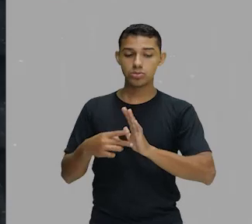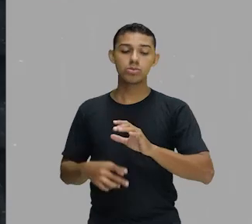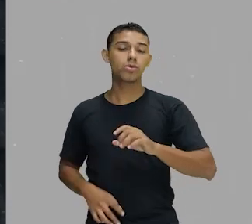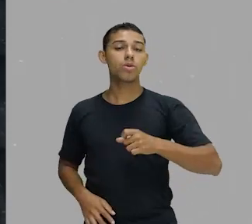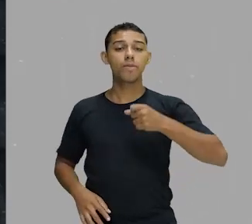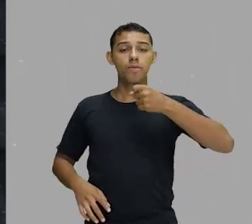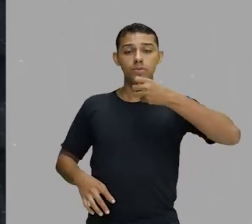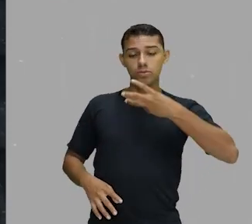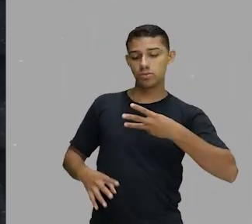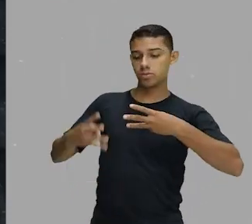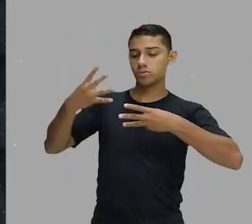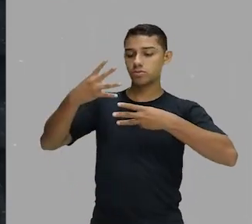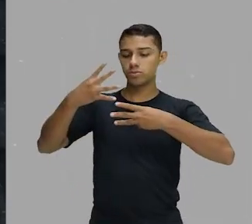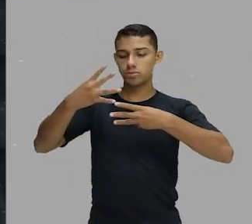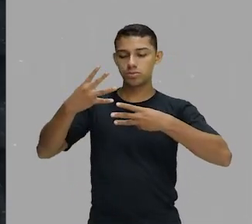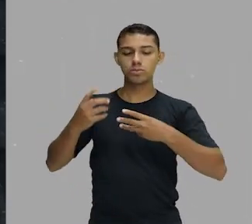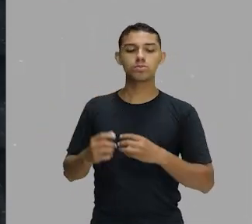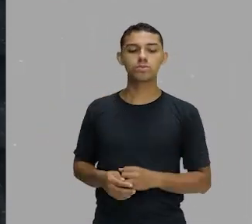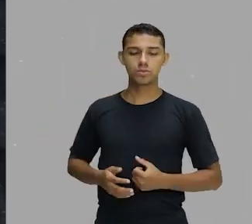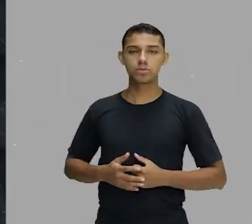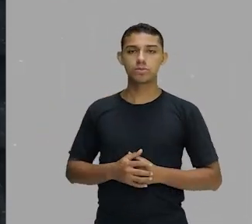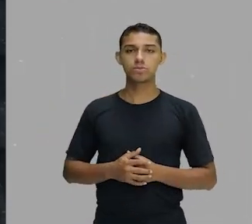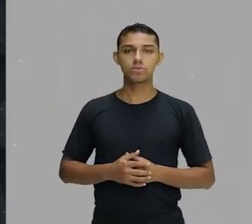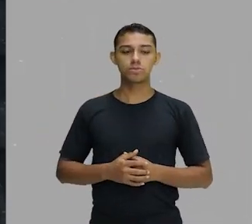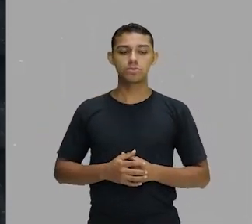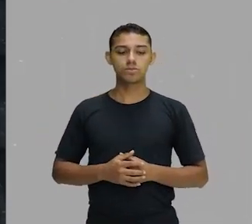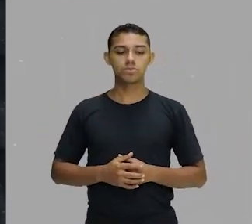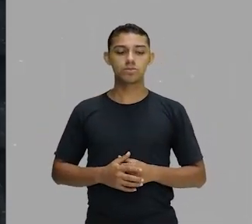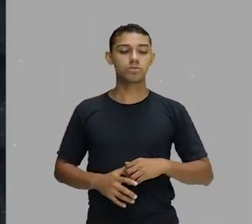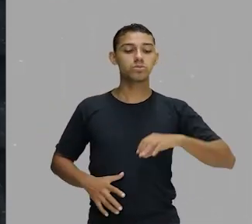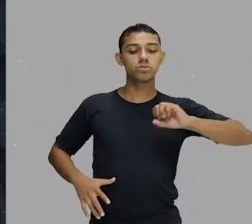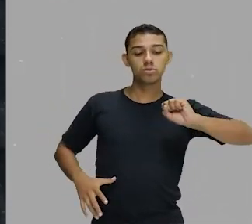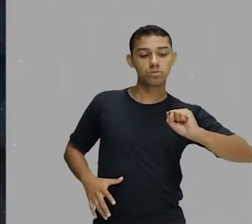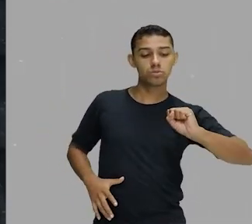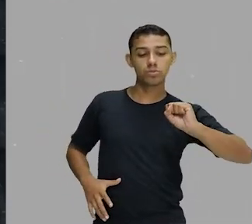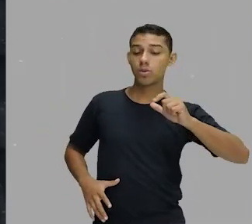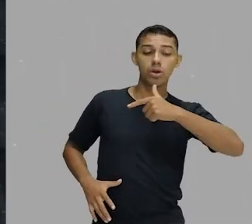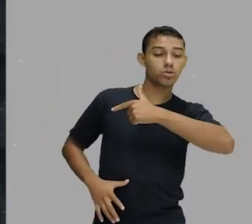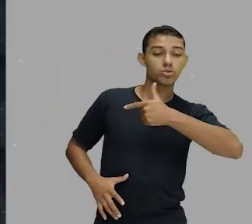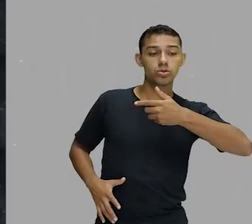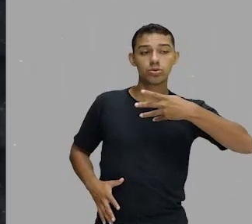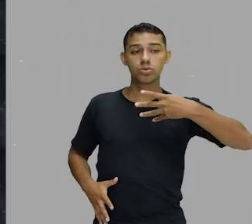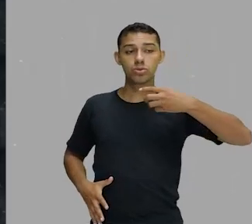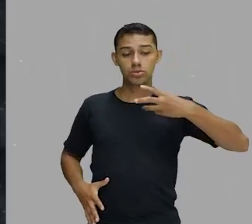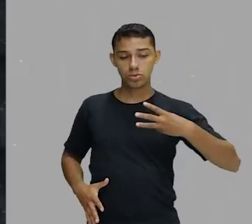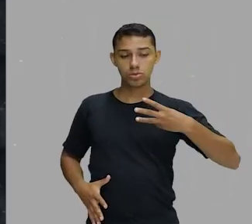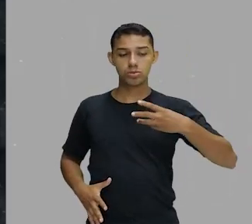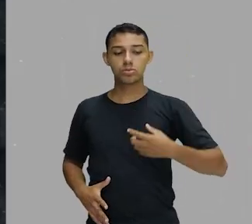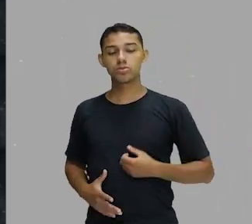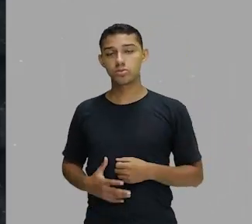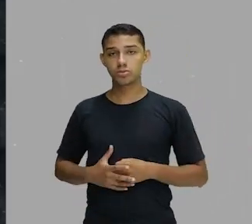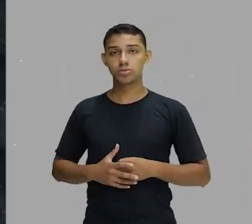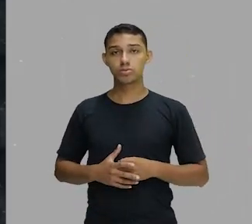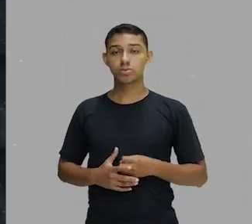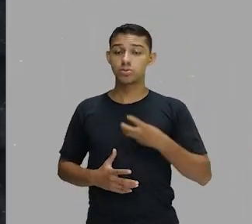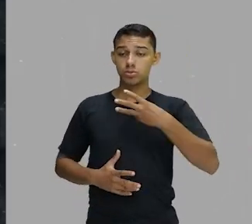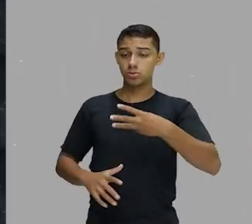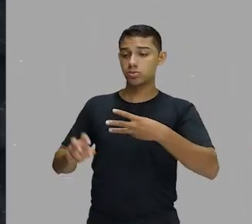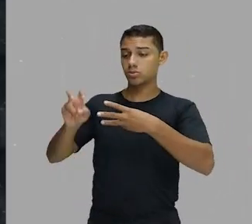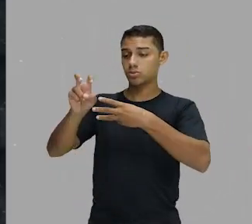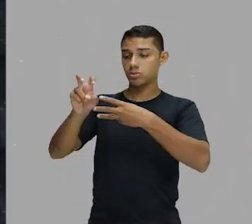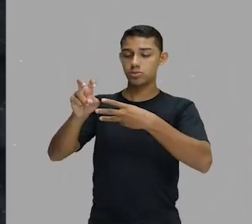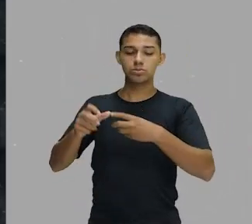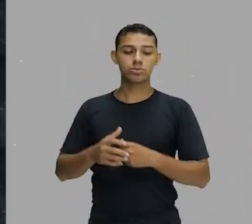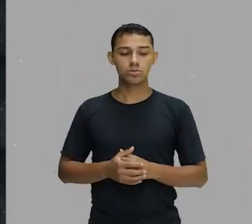à quarta. Quem é o 243? 3 elevado à quinta potência. E, por fim, para esta informação